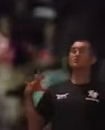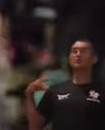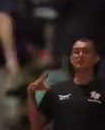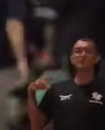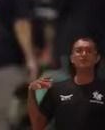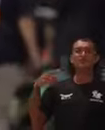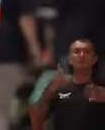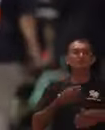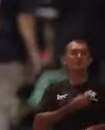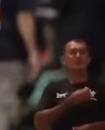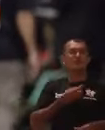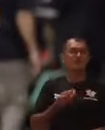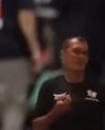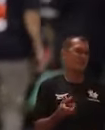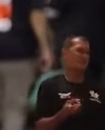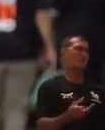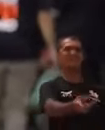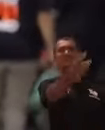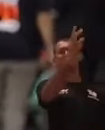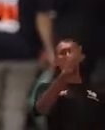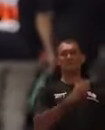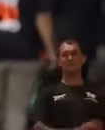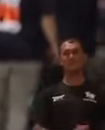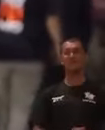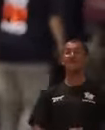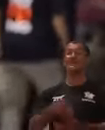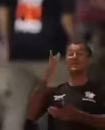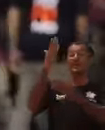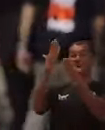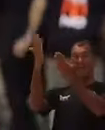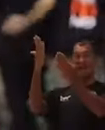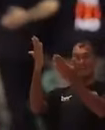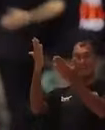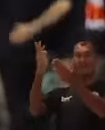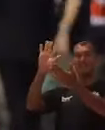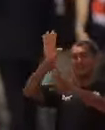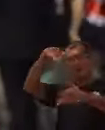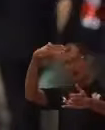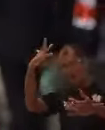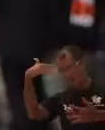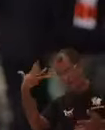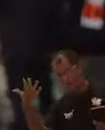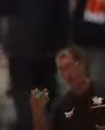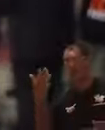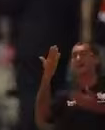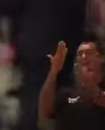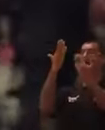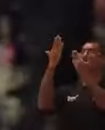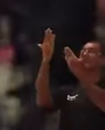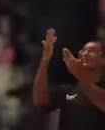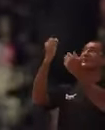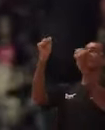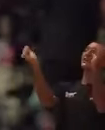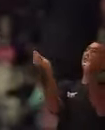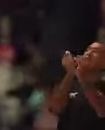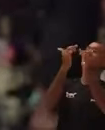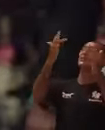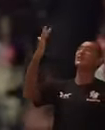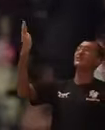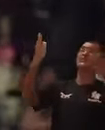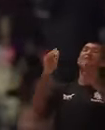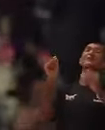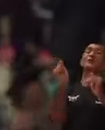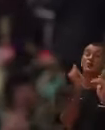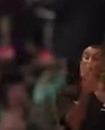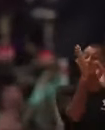e reina para todo o sempre, a Ele seja honra, a Ele seja glória, a Ele